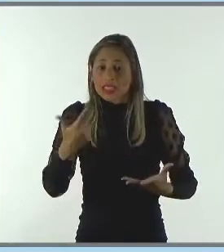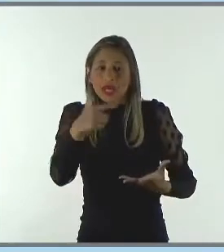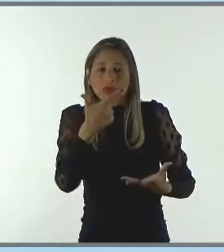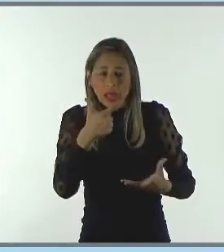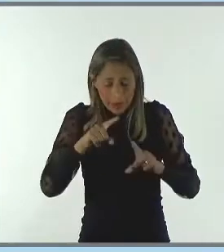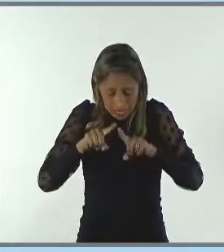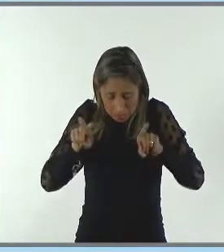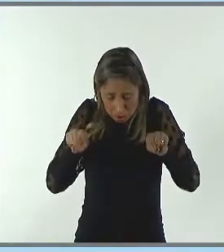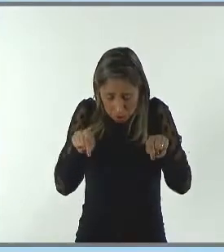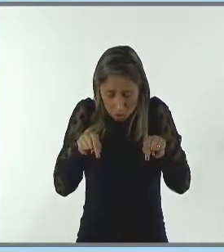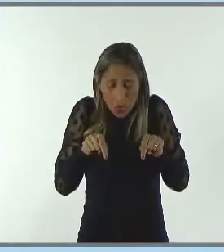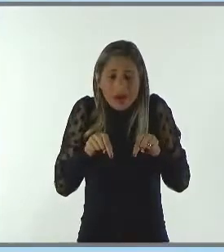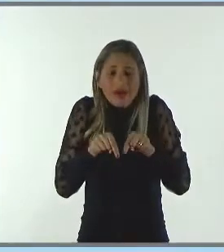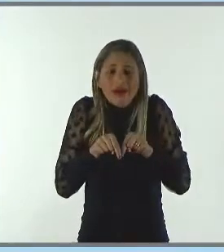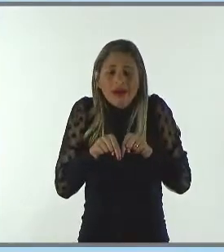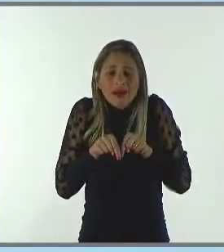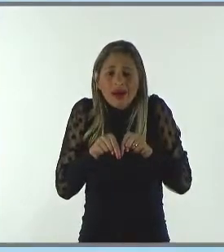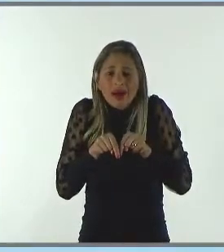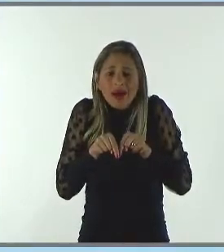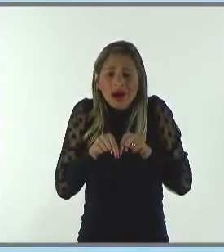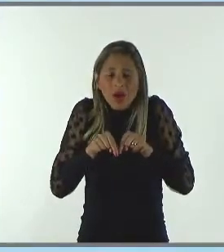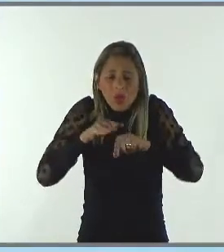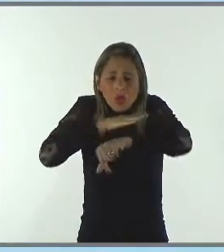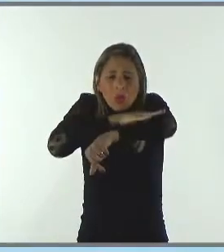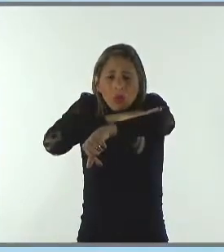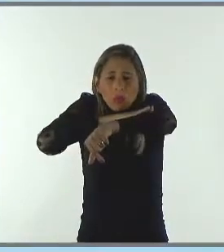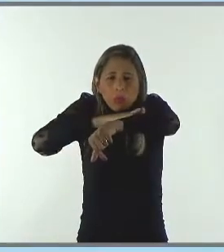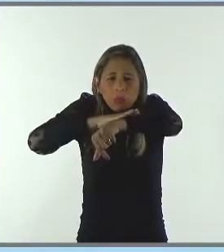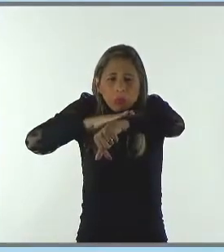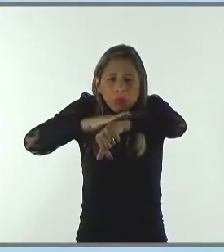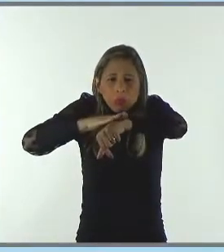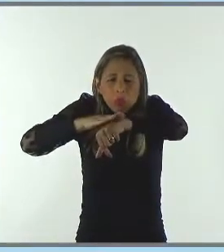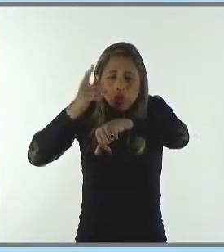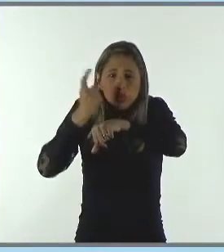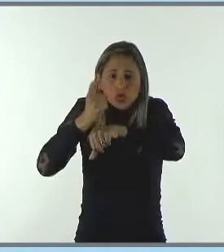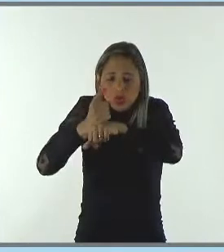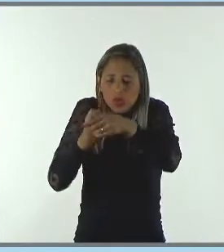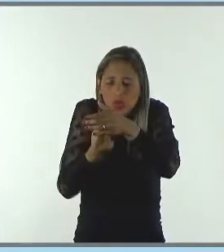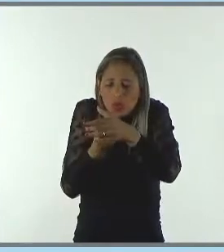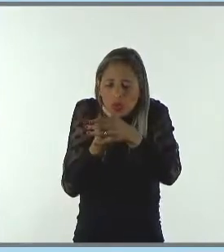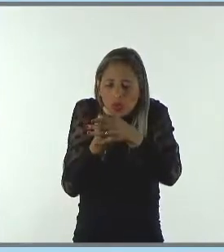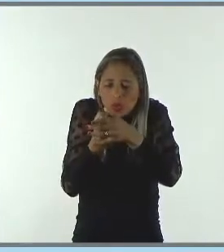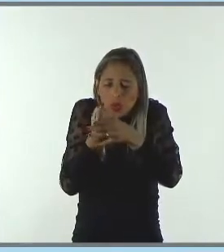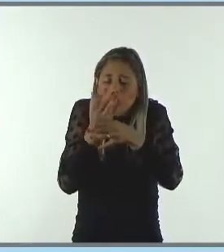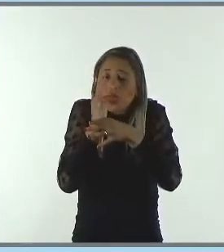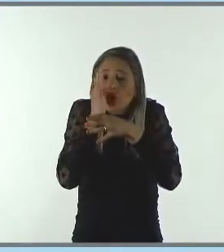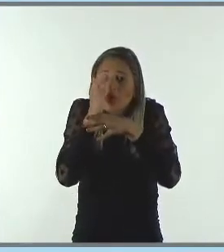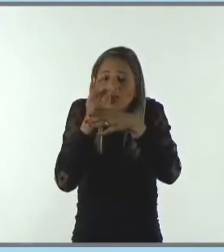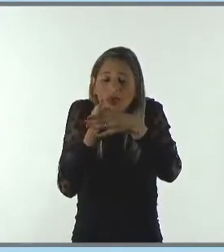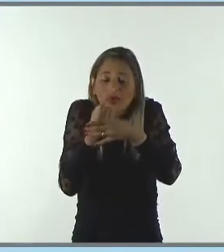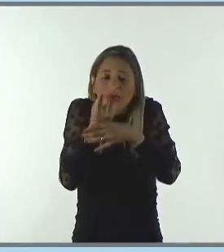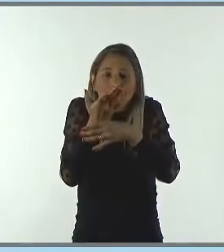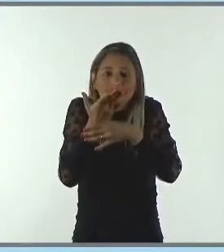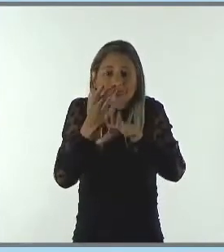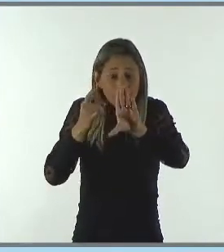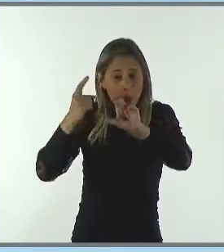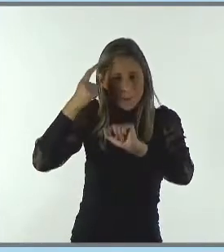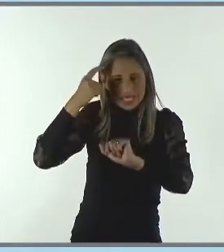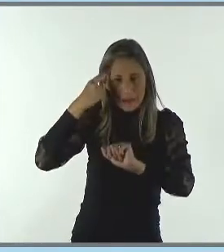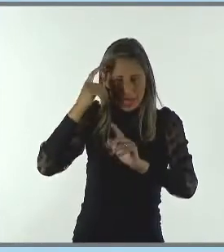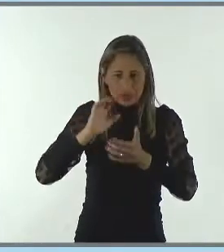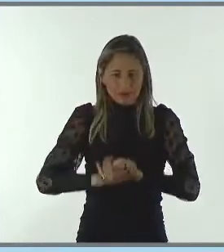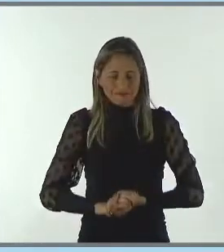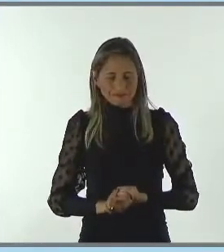espaço e do asfalto duro nasce uma rosa anti-euclidiana. Então, o pensamento do tremor, ele me ajuda a